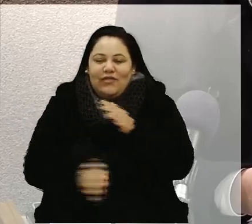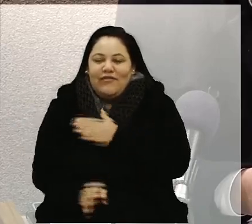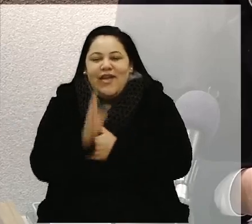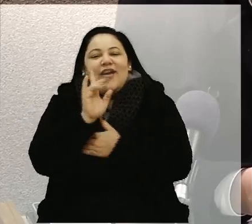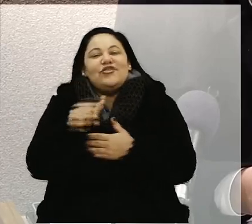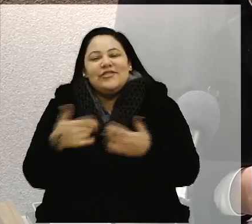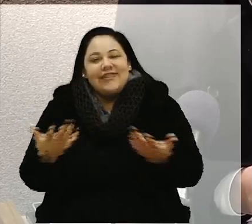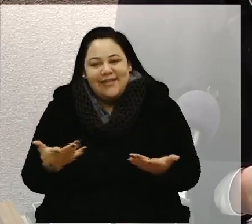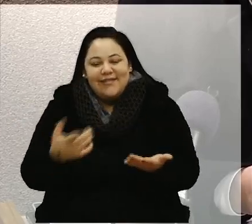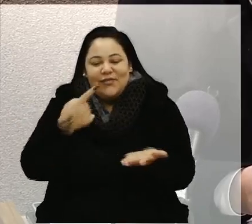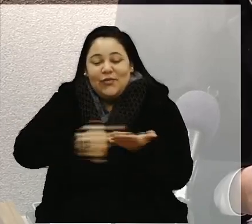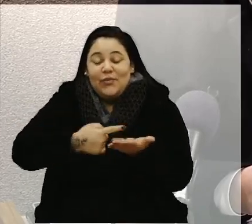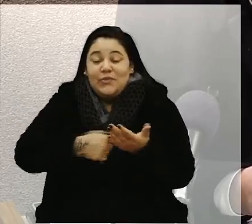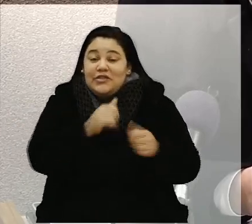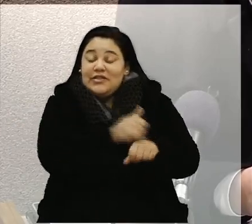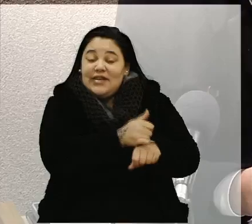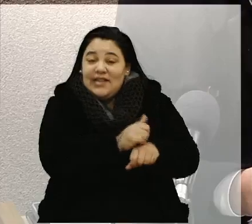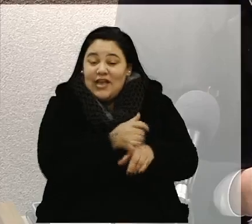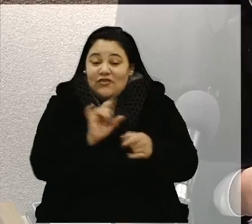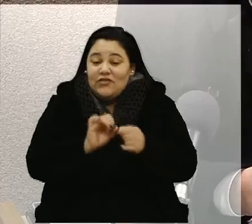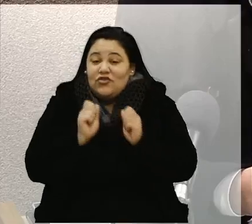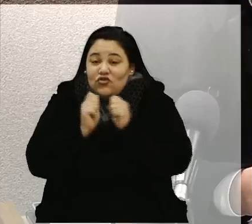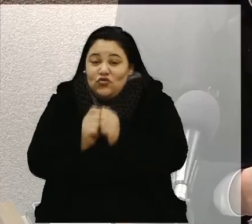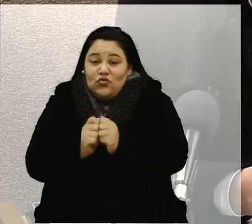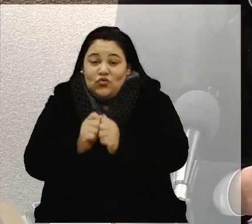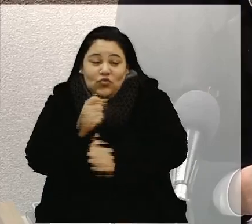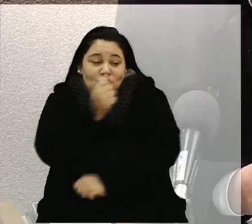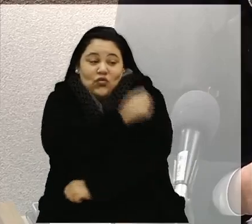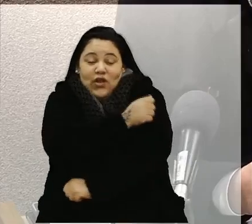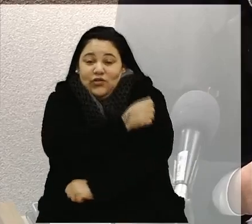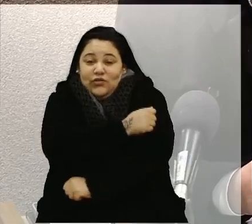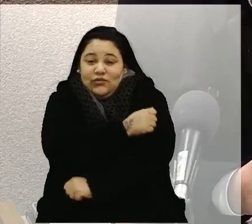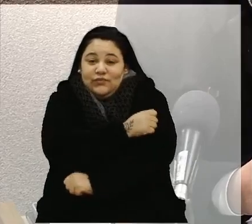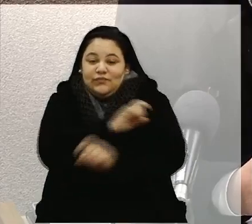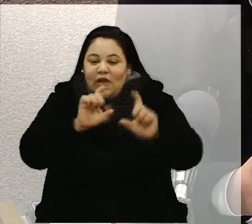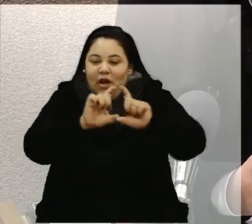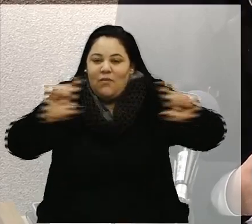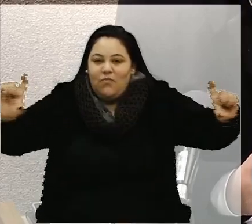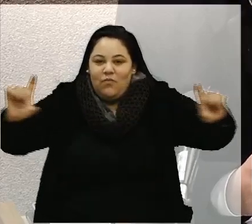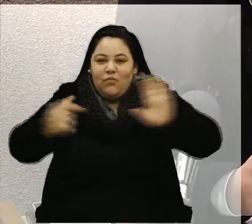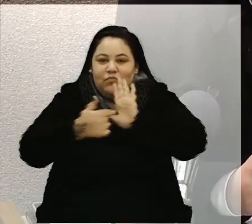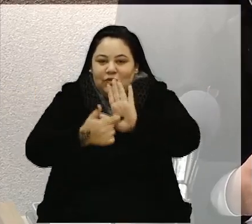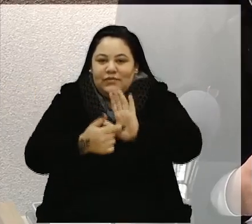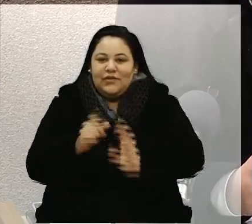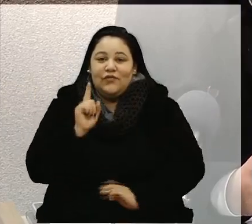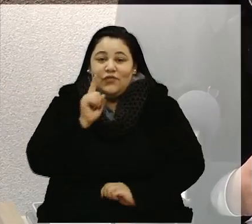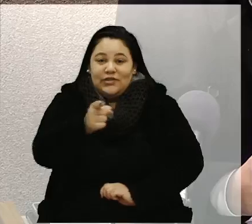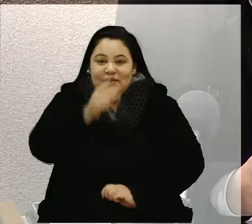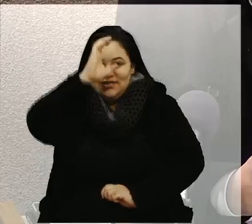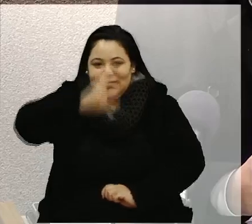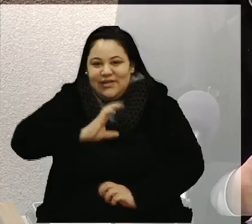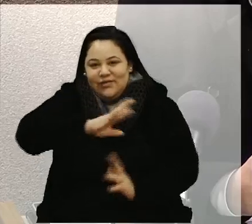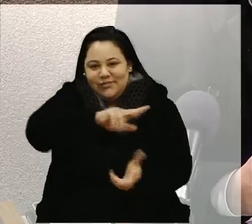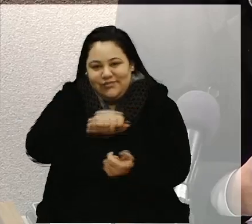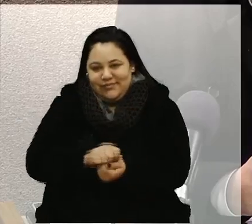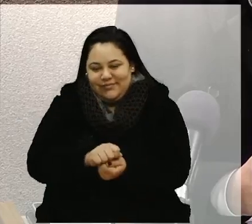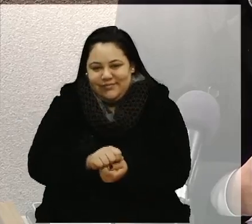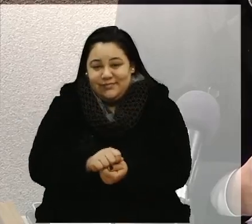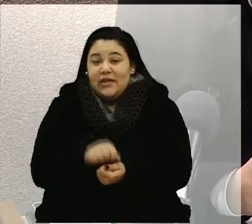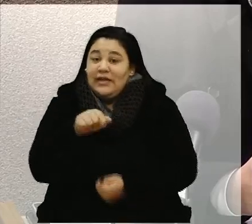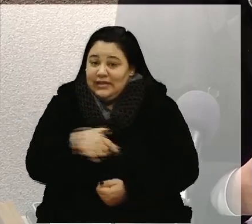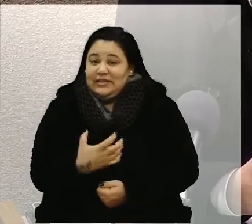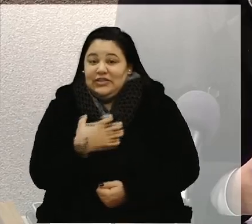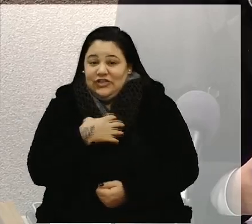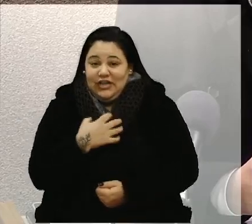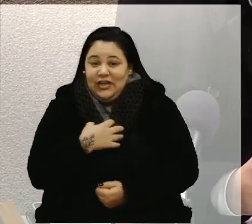compromisso estratégico do IASG com seus alunos se expressa na seguinte frase: você, cidadão do mundo. Dessa forma,